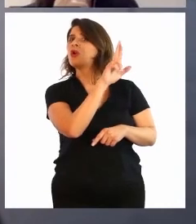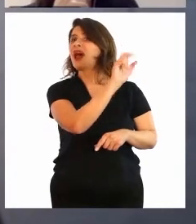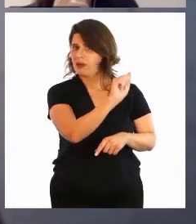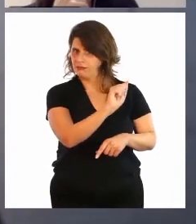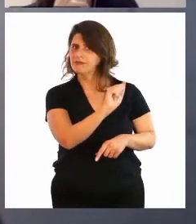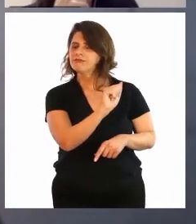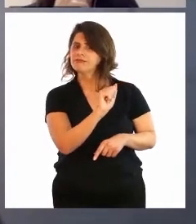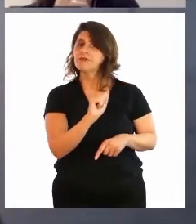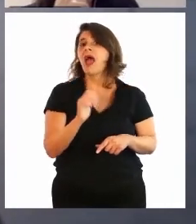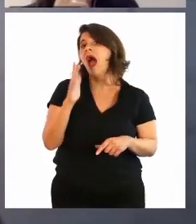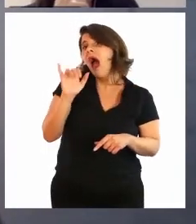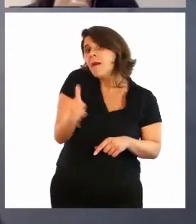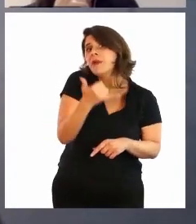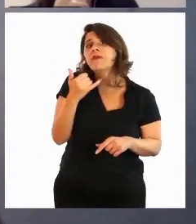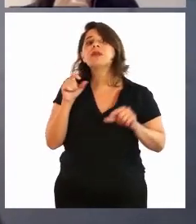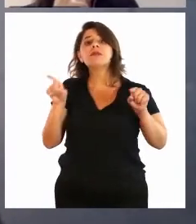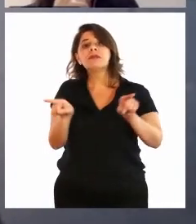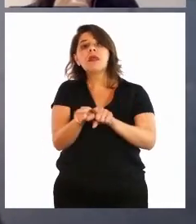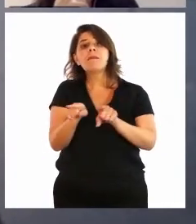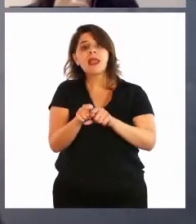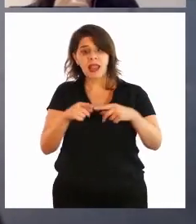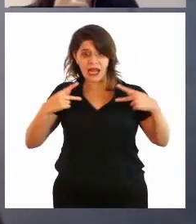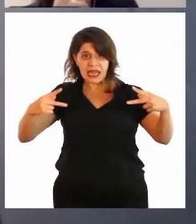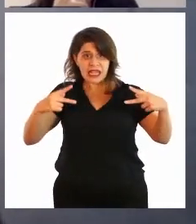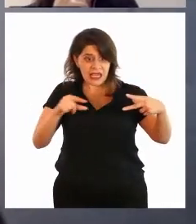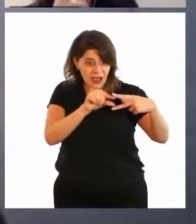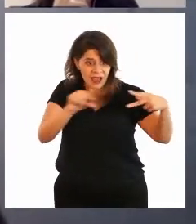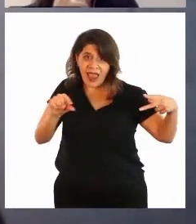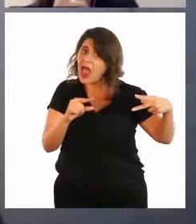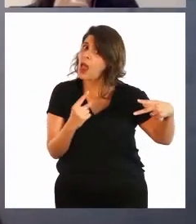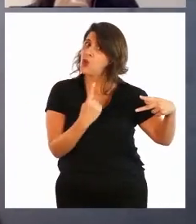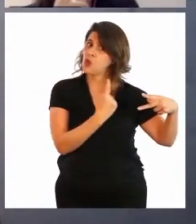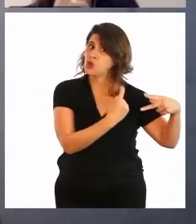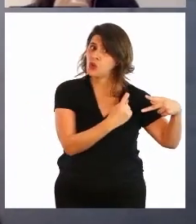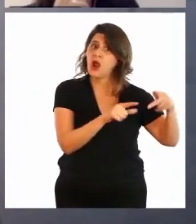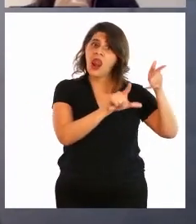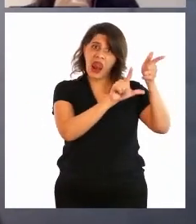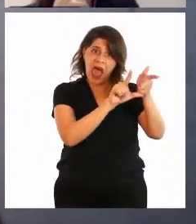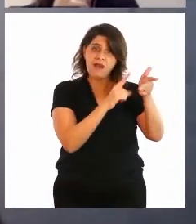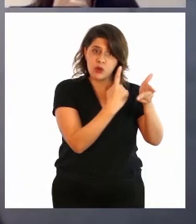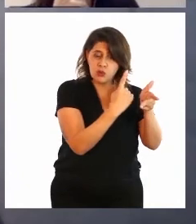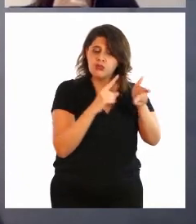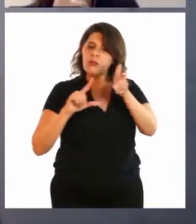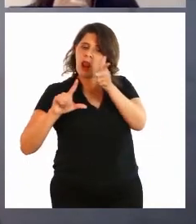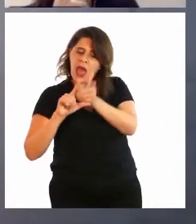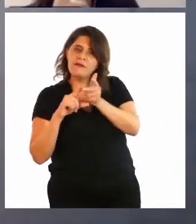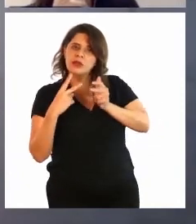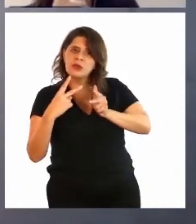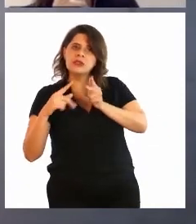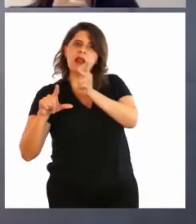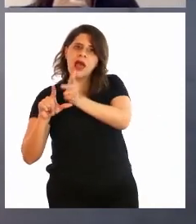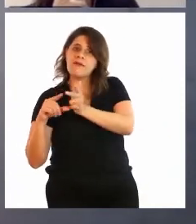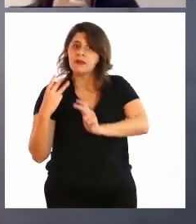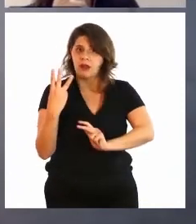que o link da transmissão de cada dia é um link único. Então, caso vocês não tenham se inscrito